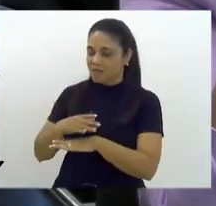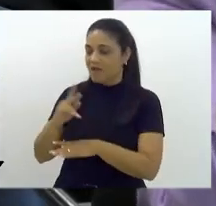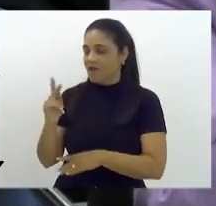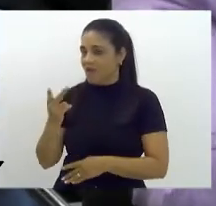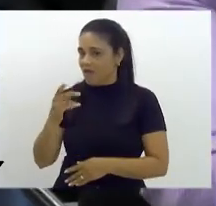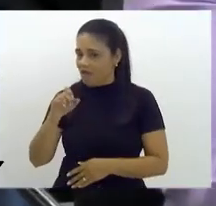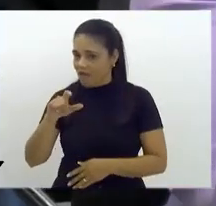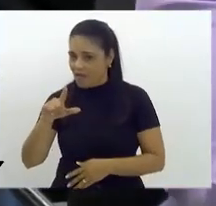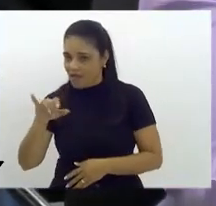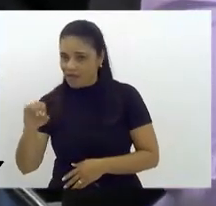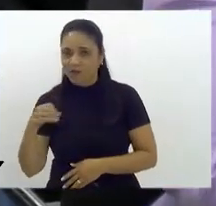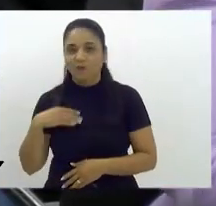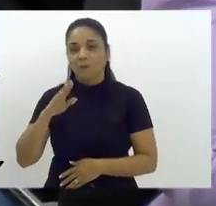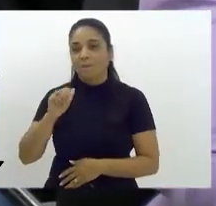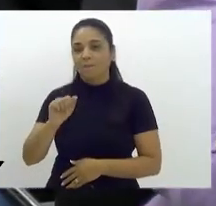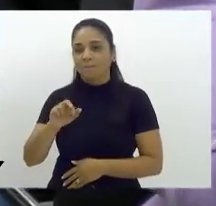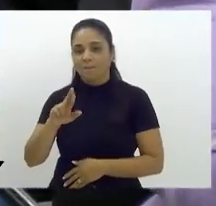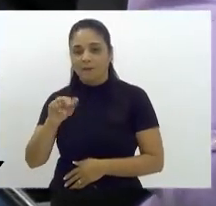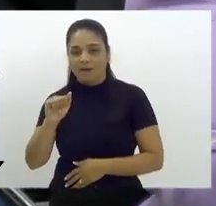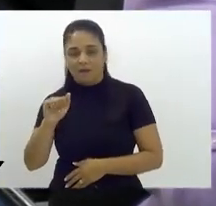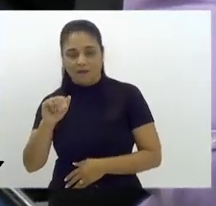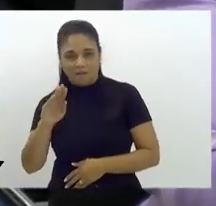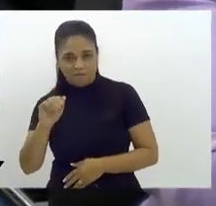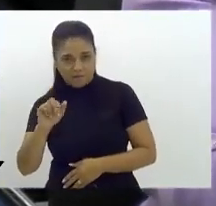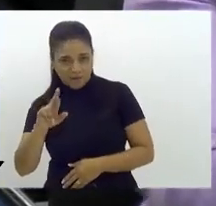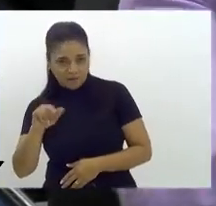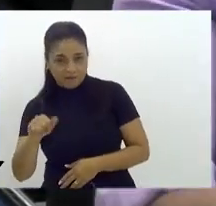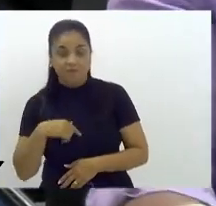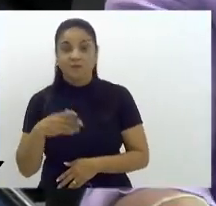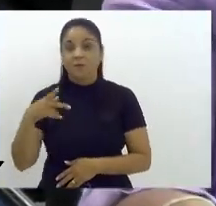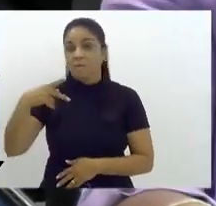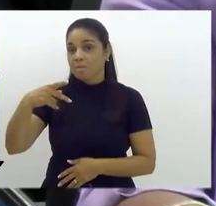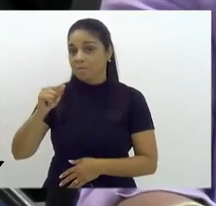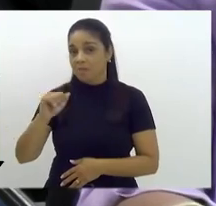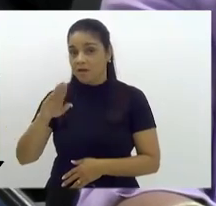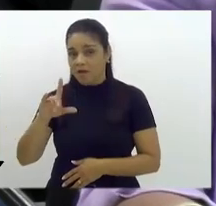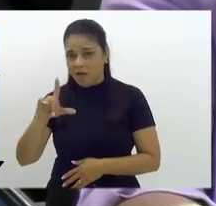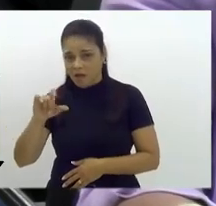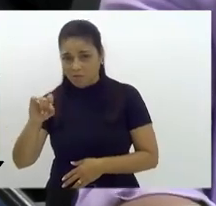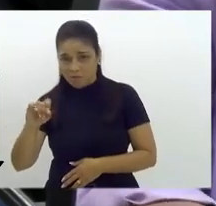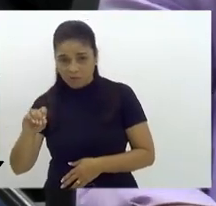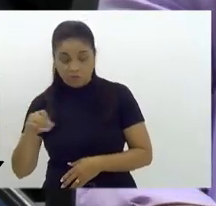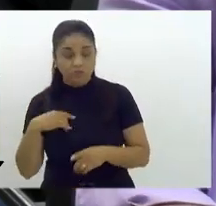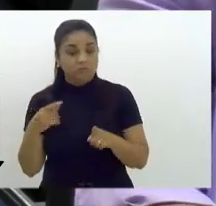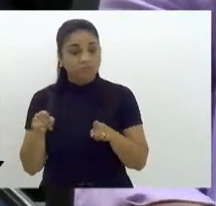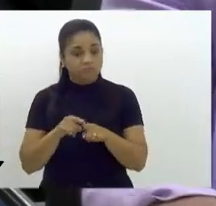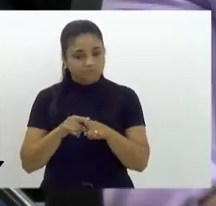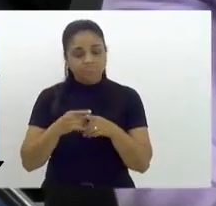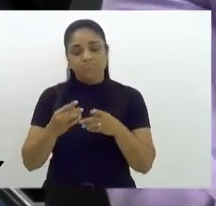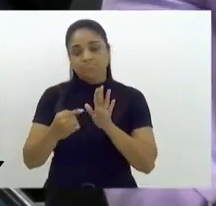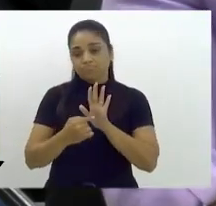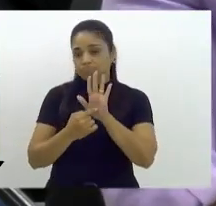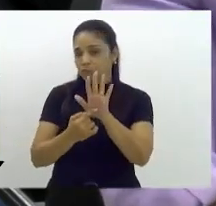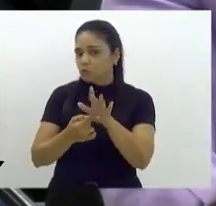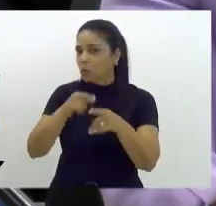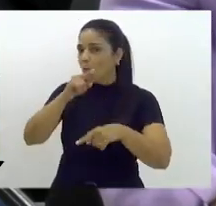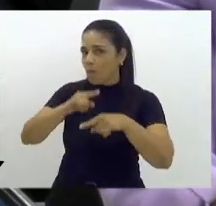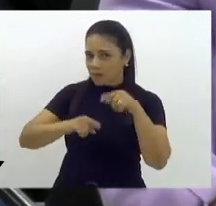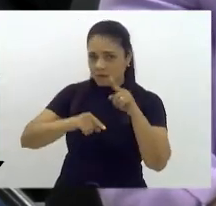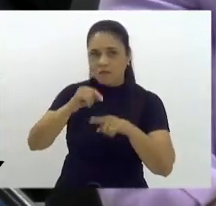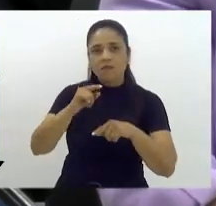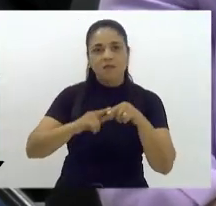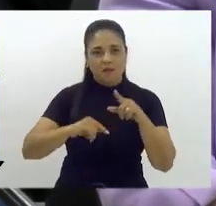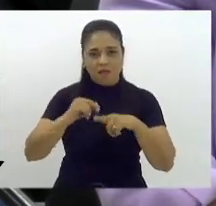Bárbara Doutor Pablo acho que vocês certamente trouxeram muito material para que a nossa CPI trabalhe queria